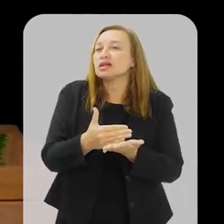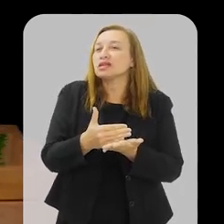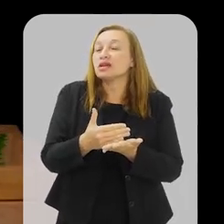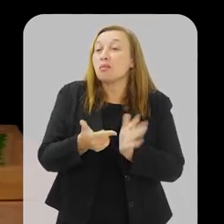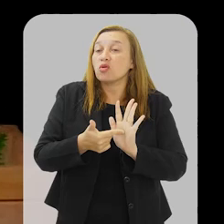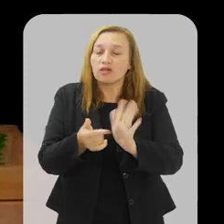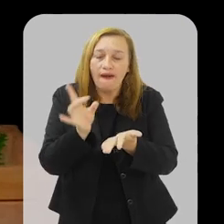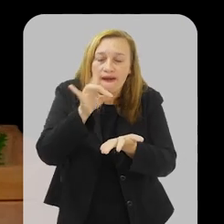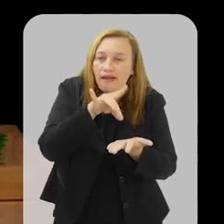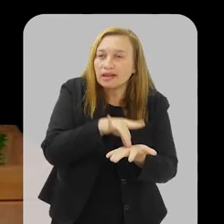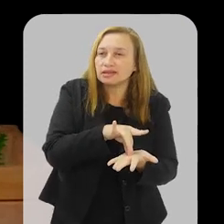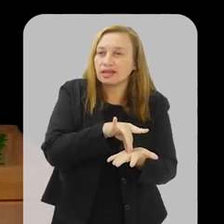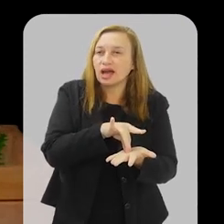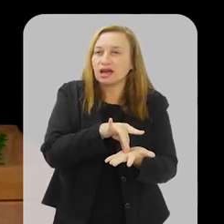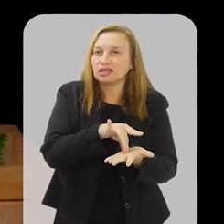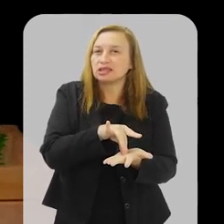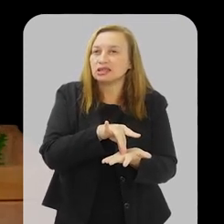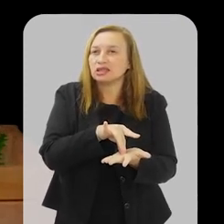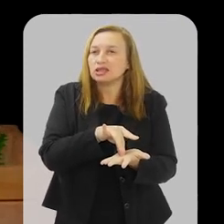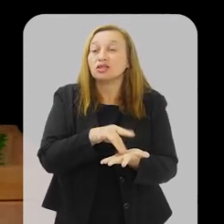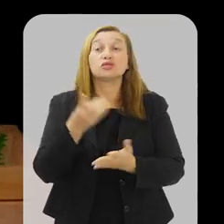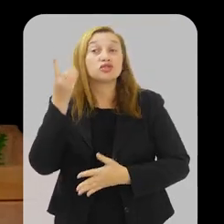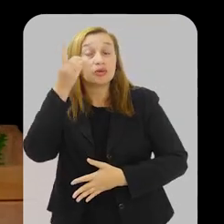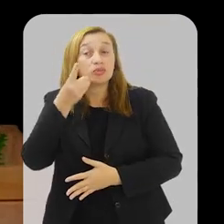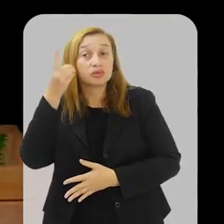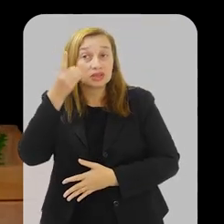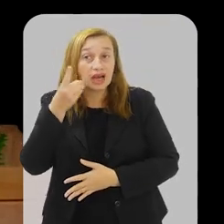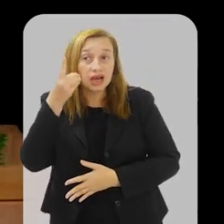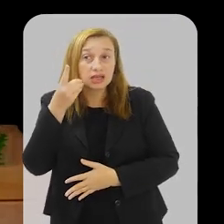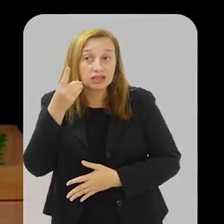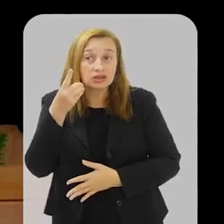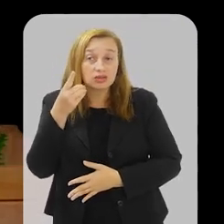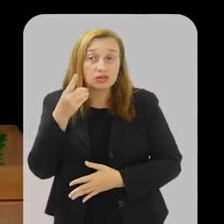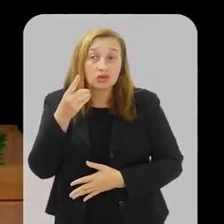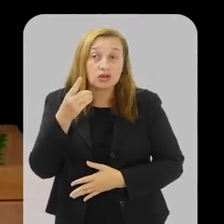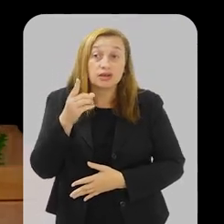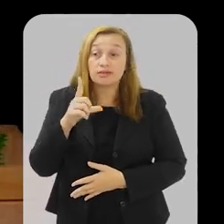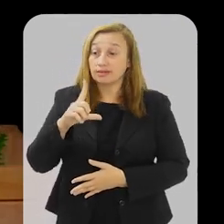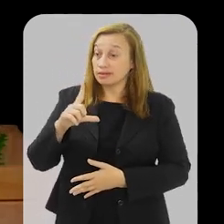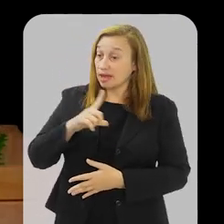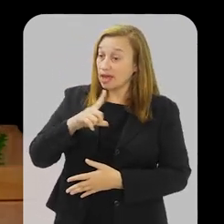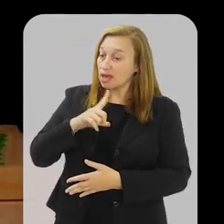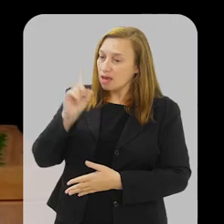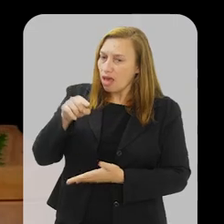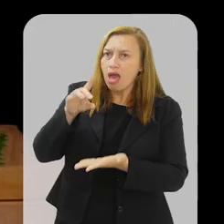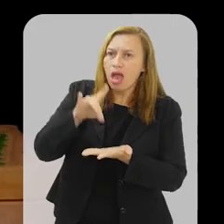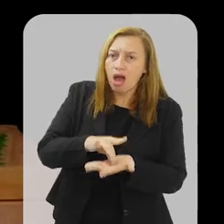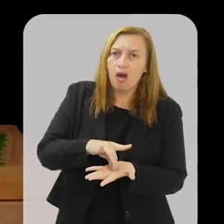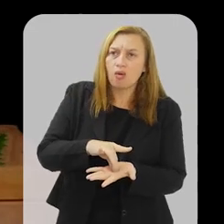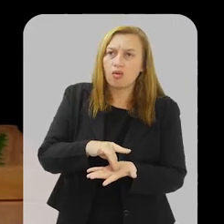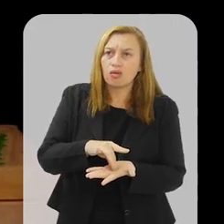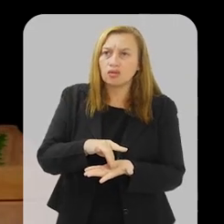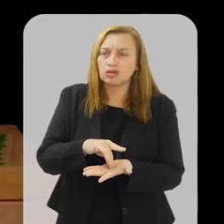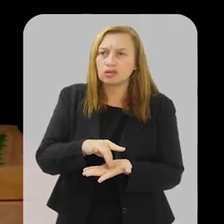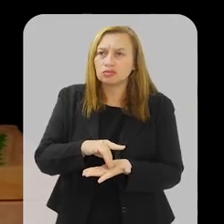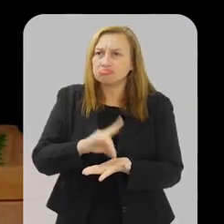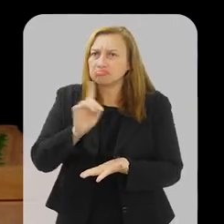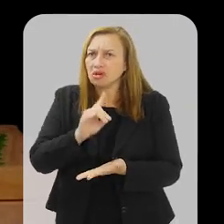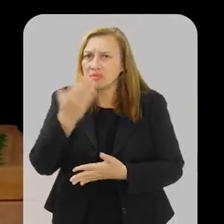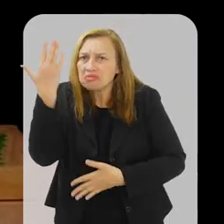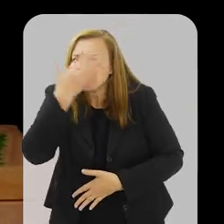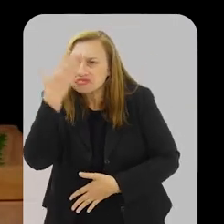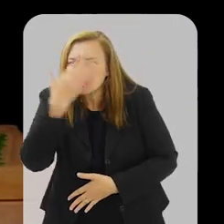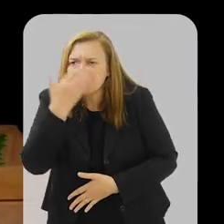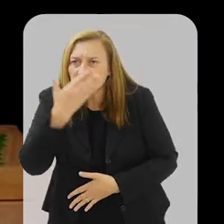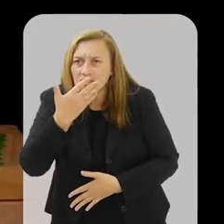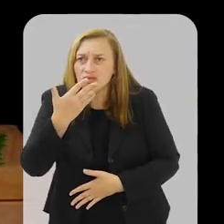trazer um pouco a realidade eh dos deputados para algo que existe e é tão real não é